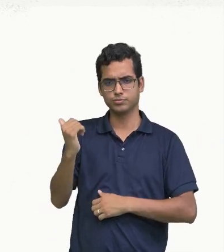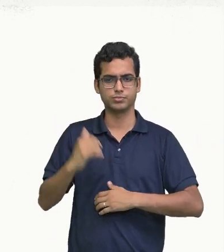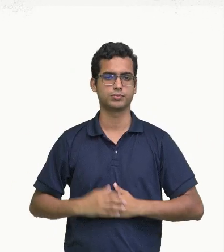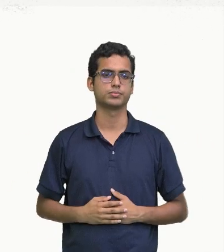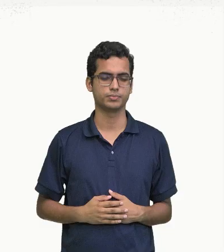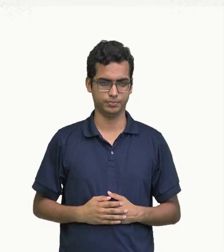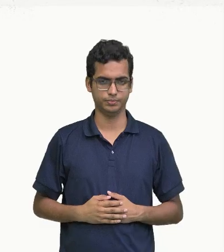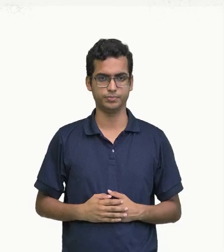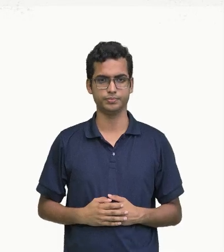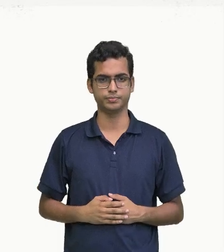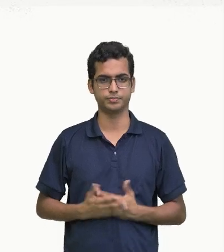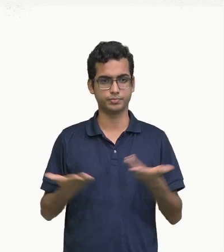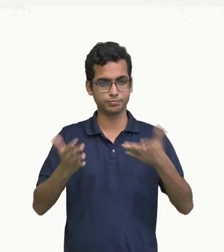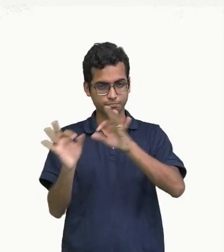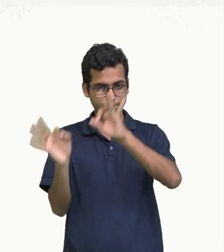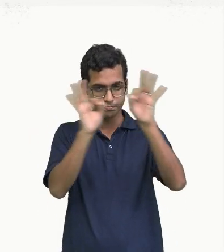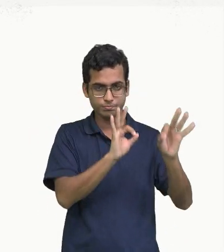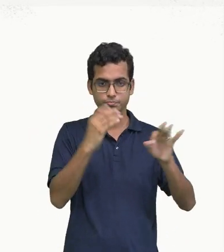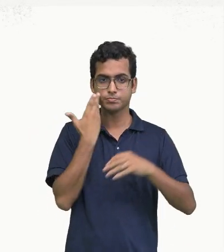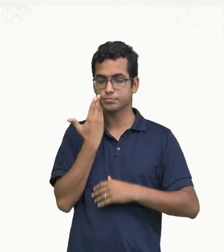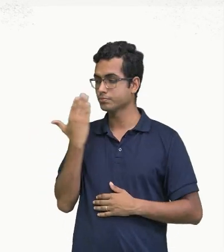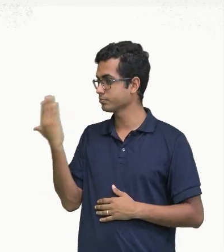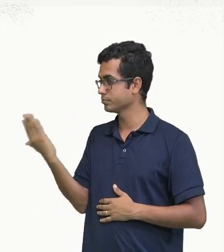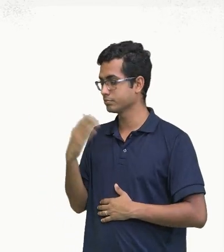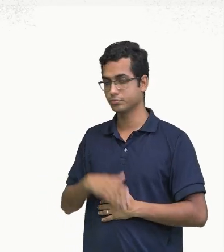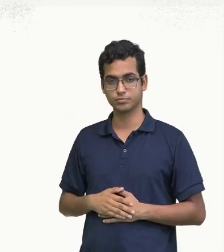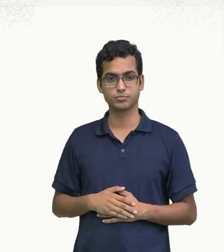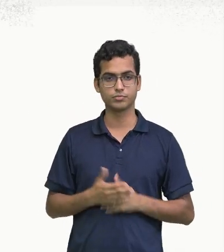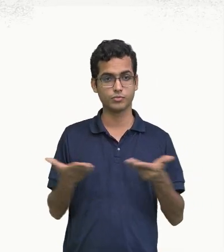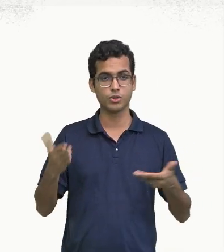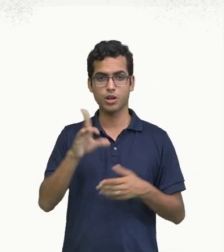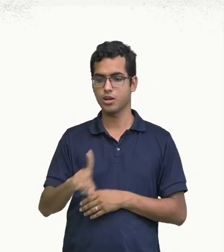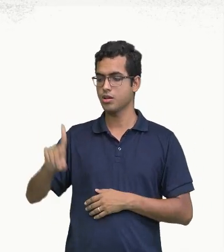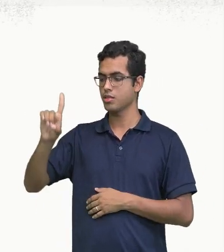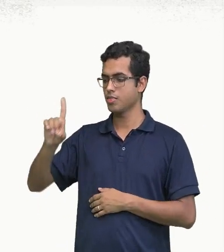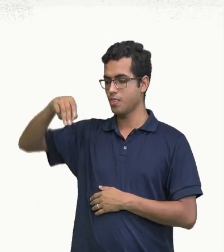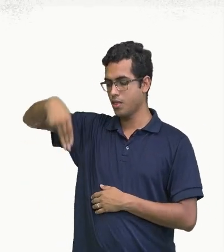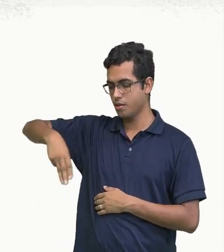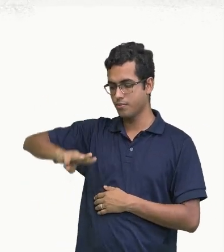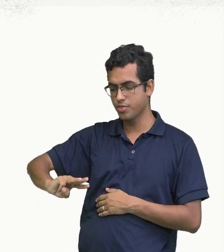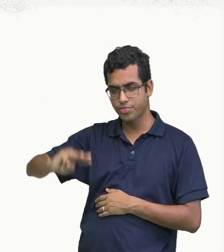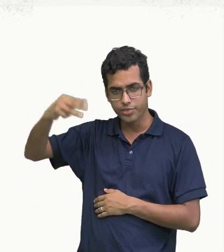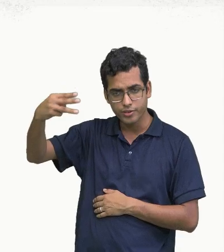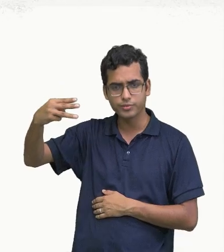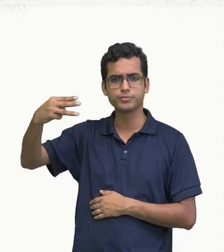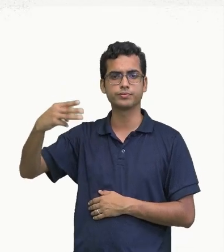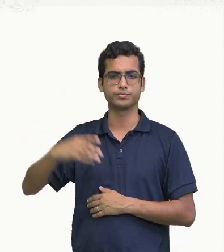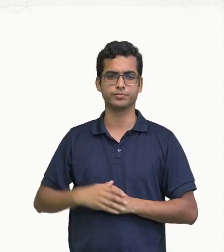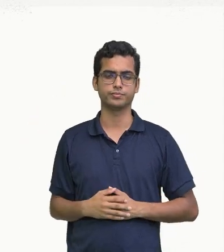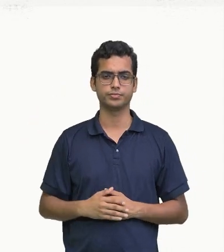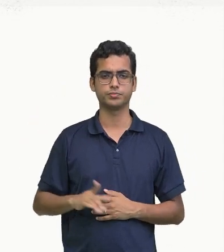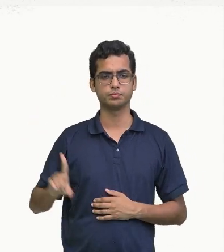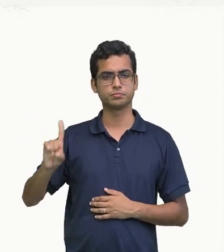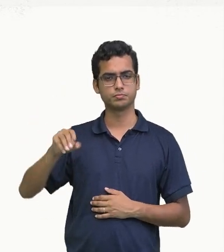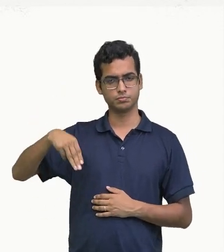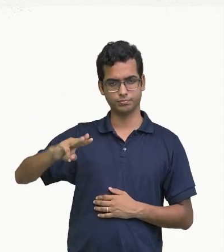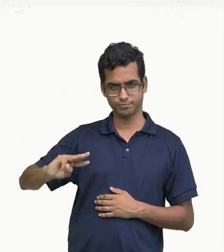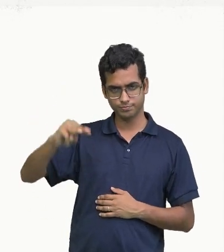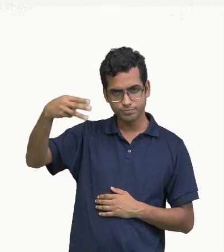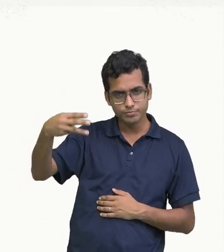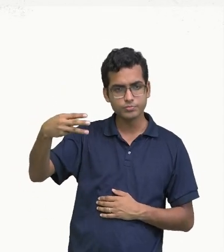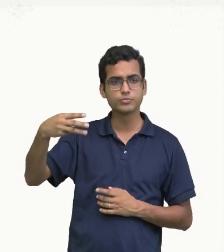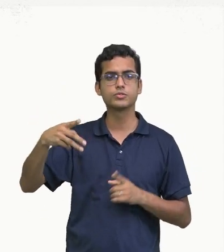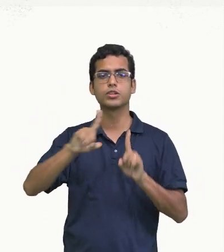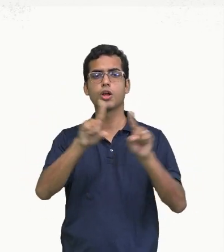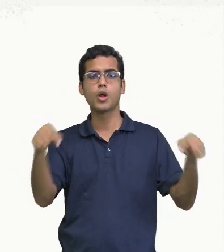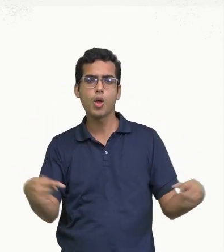um decímetro cúbico, tudo bem? De um cubo, um decímetro cúbico é o volume de um